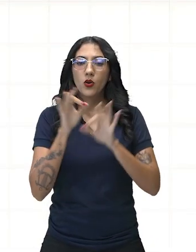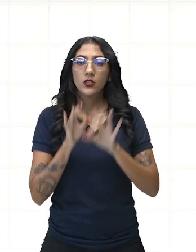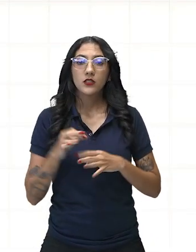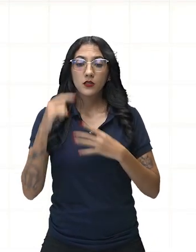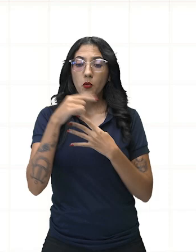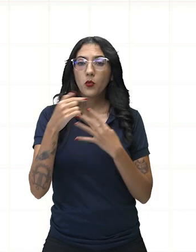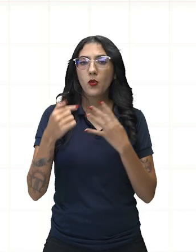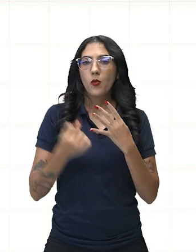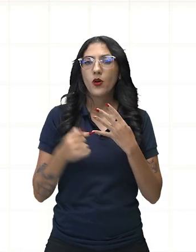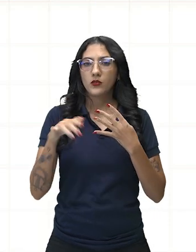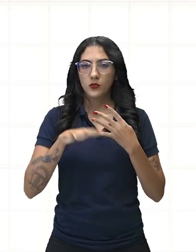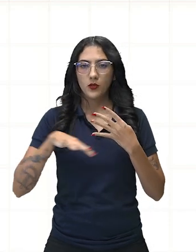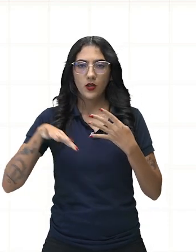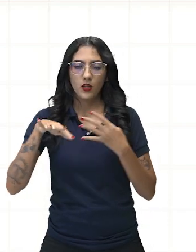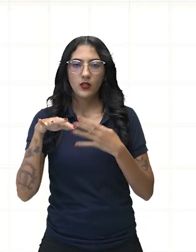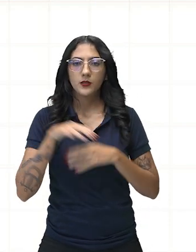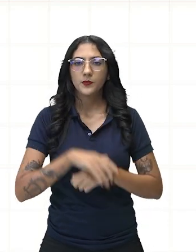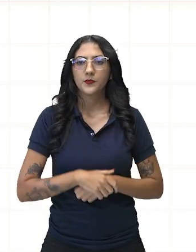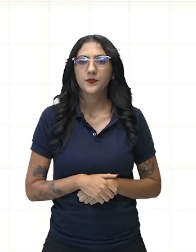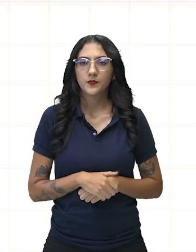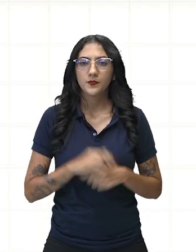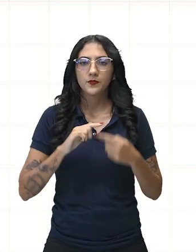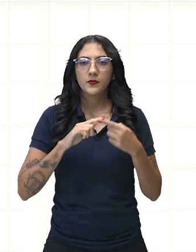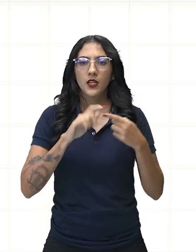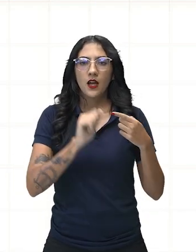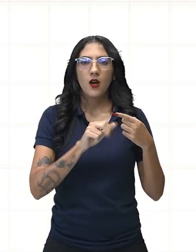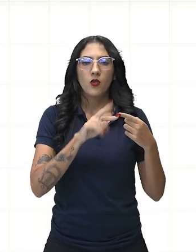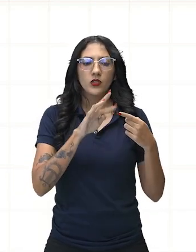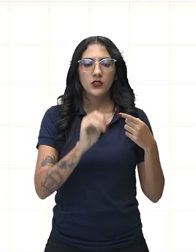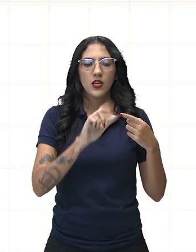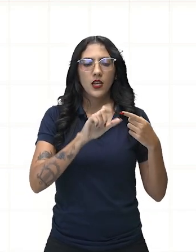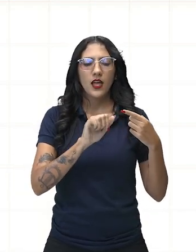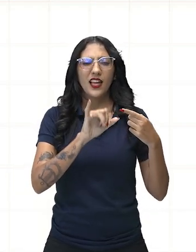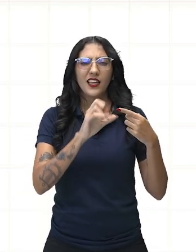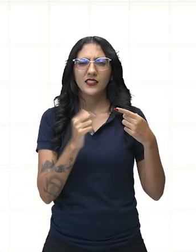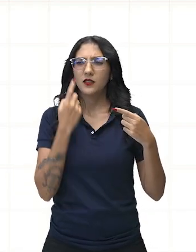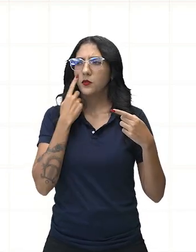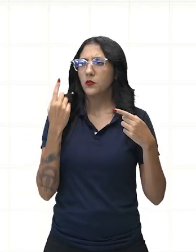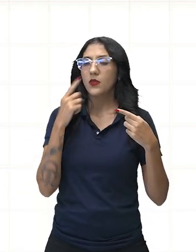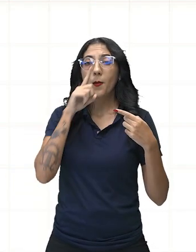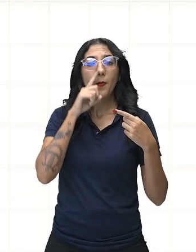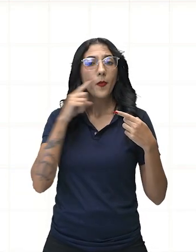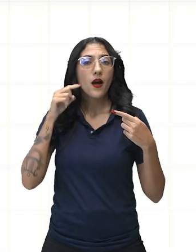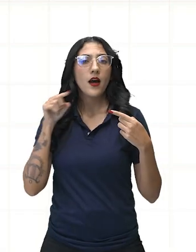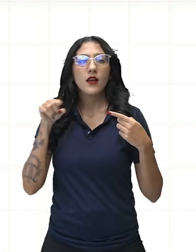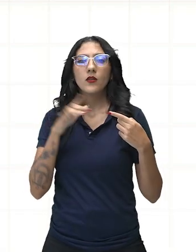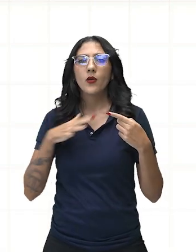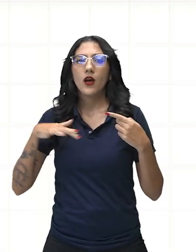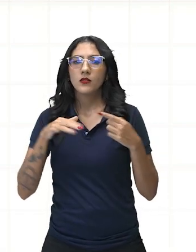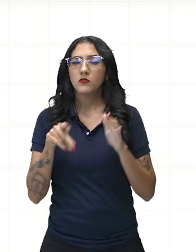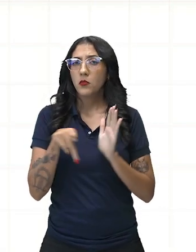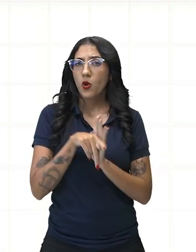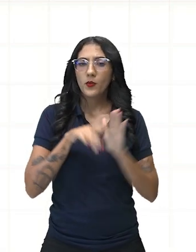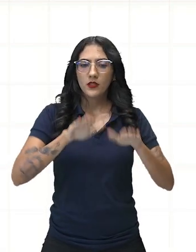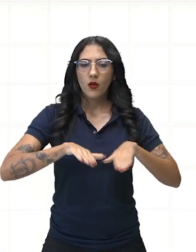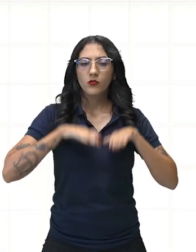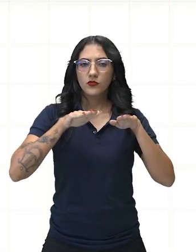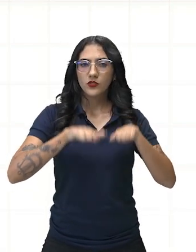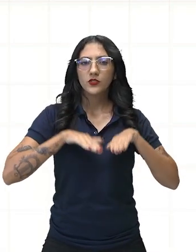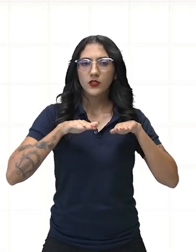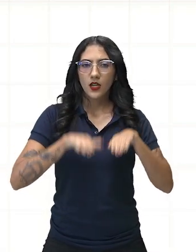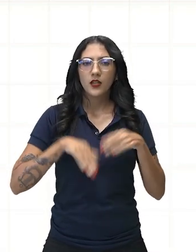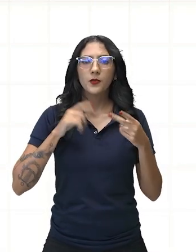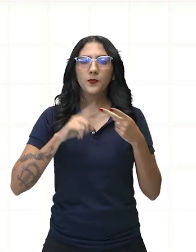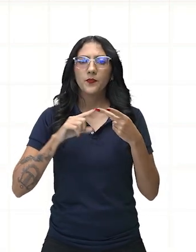4 regiões. A Australásia, que compreende ali o território basicamente australiano,